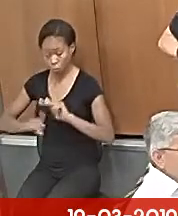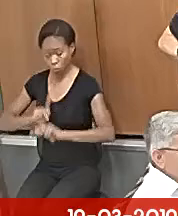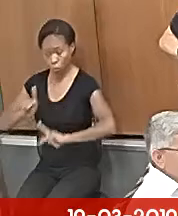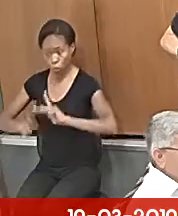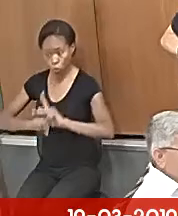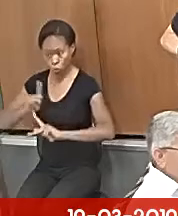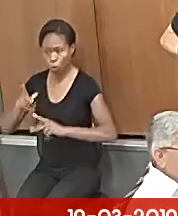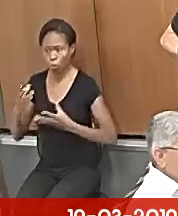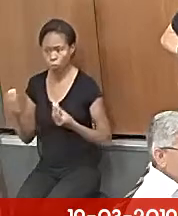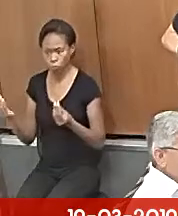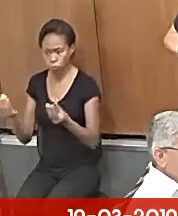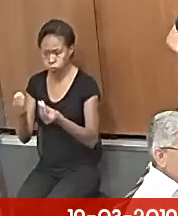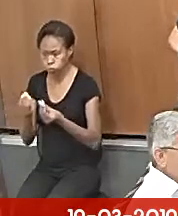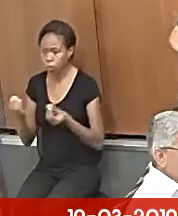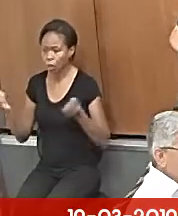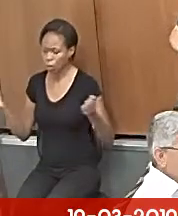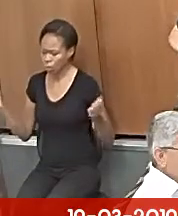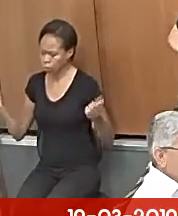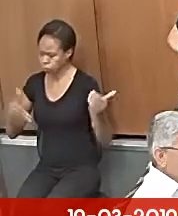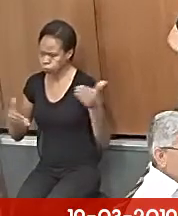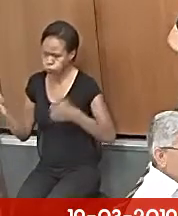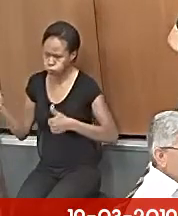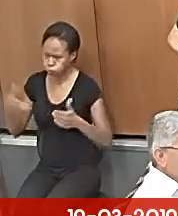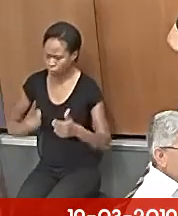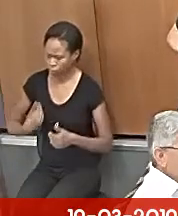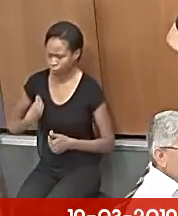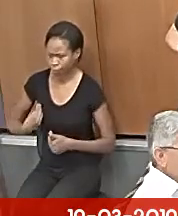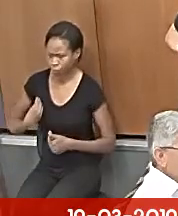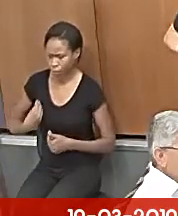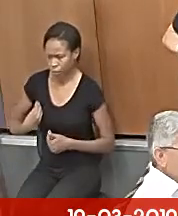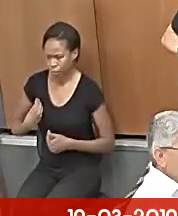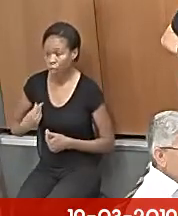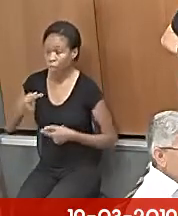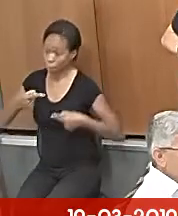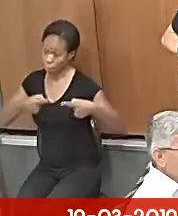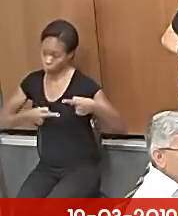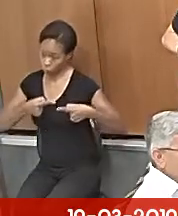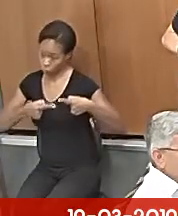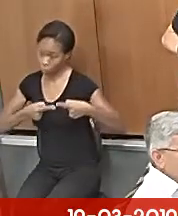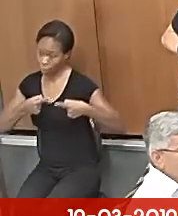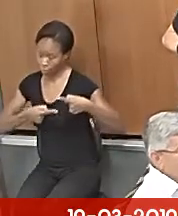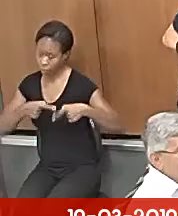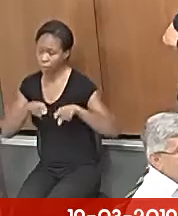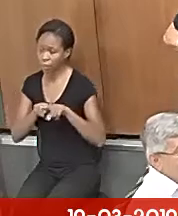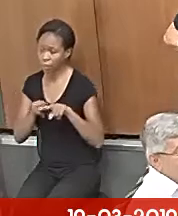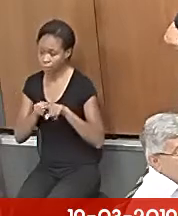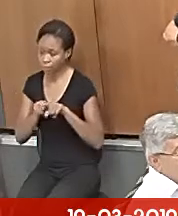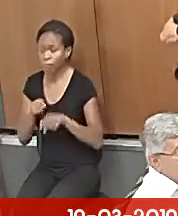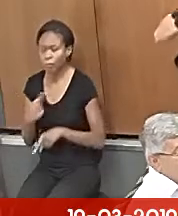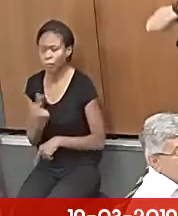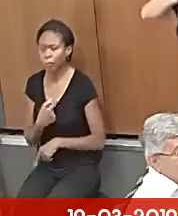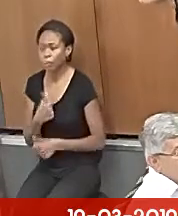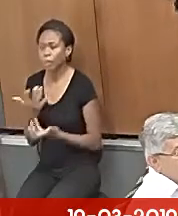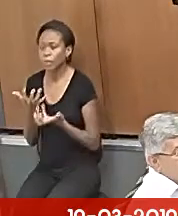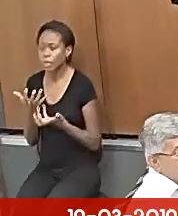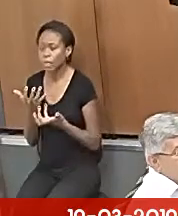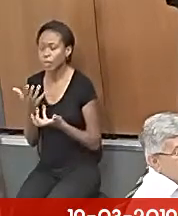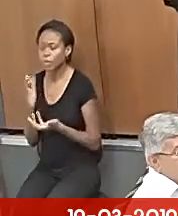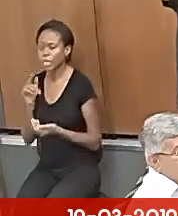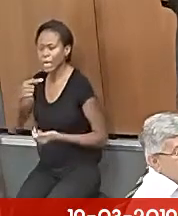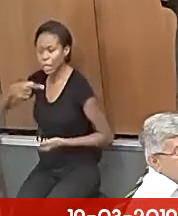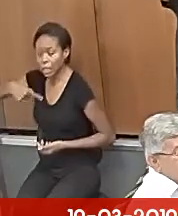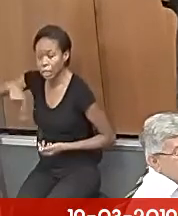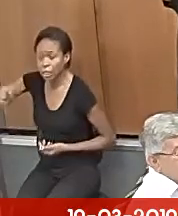da população e rendadas parte política também é a nossa intenção é chegar até a brasília